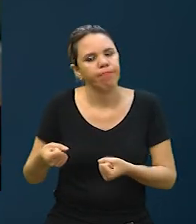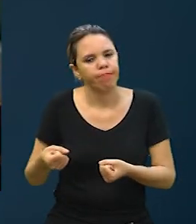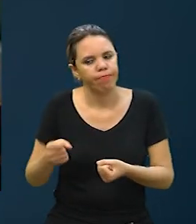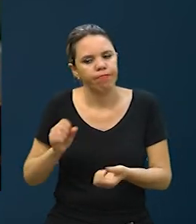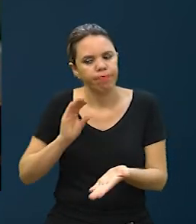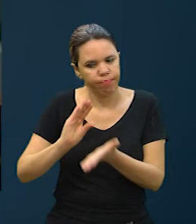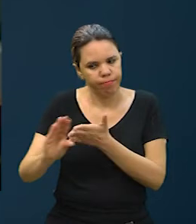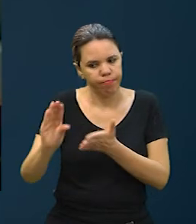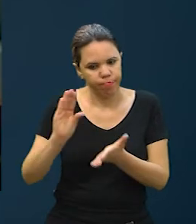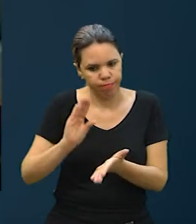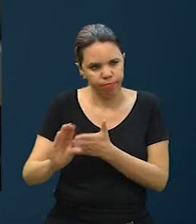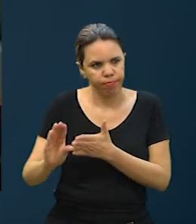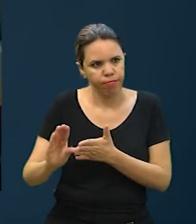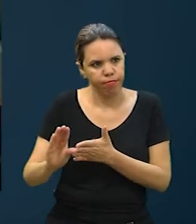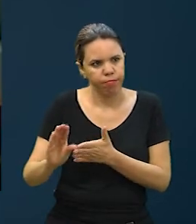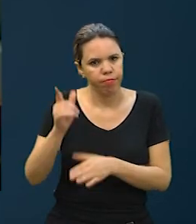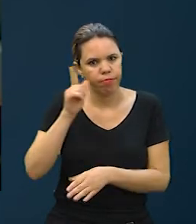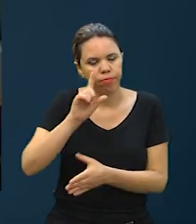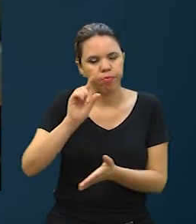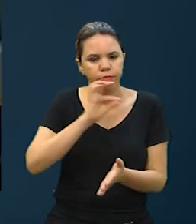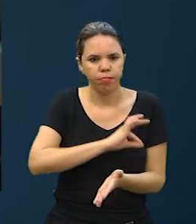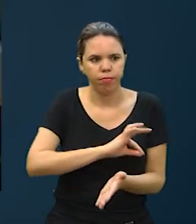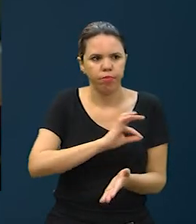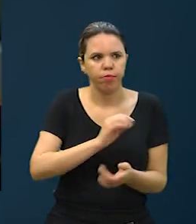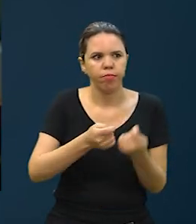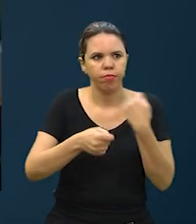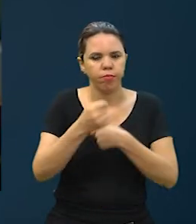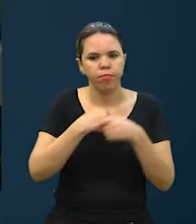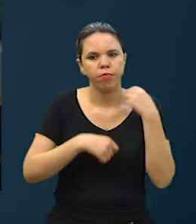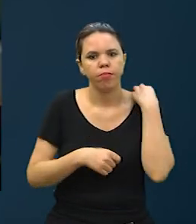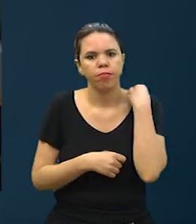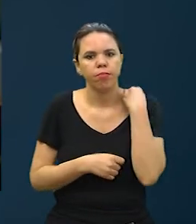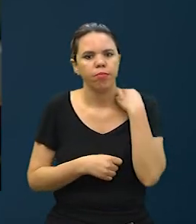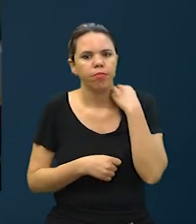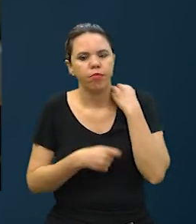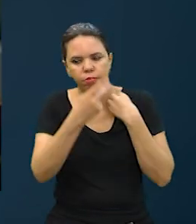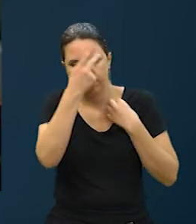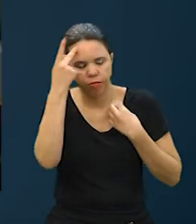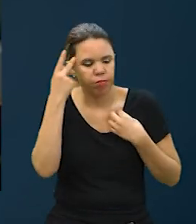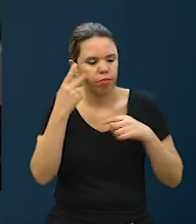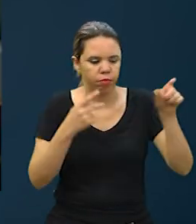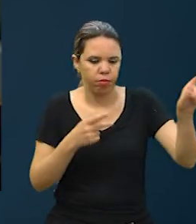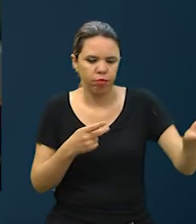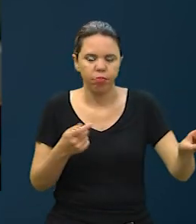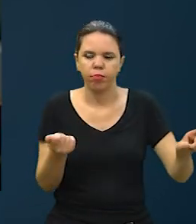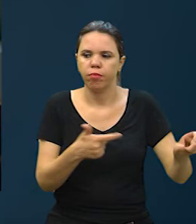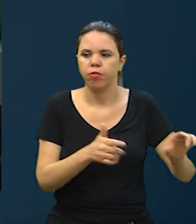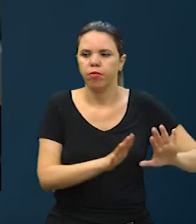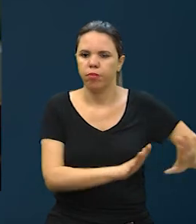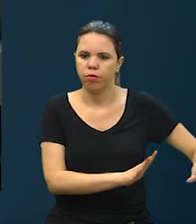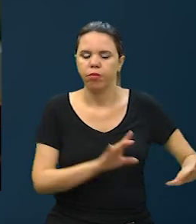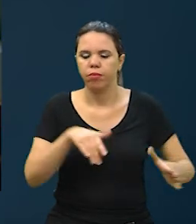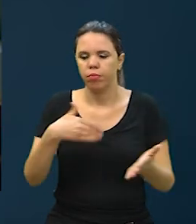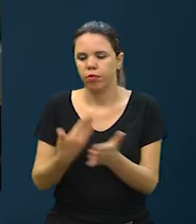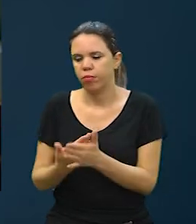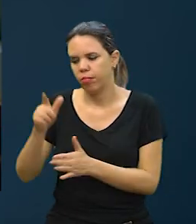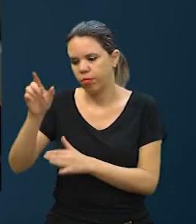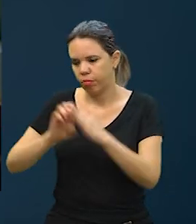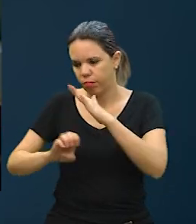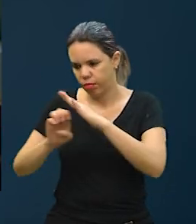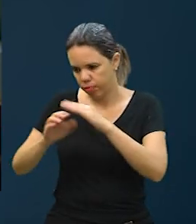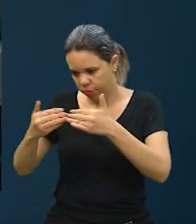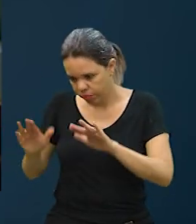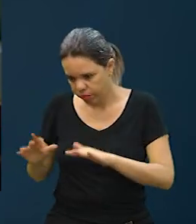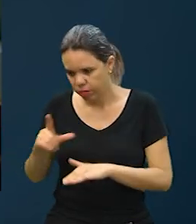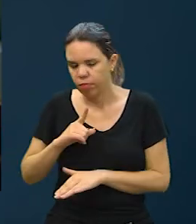e investir tudo que você ganha no negócio e deixar a pessoa física em segundo plano, até a